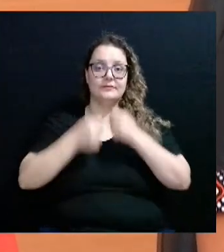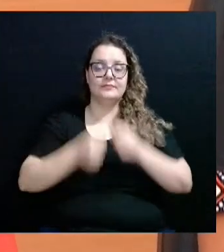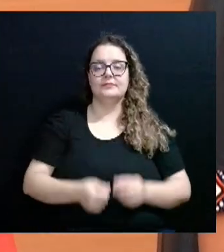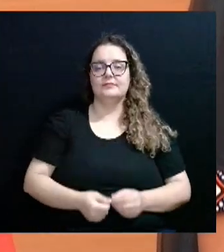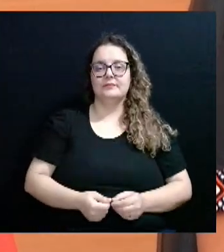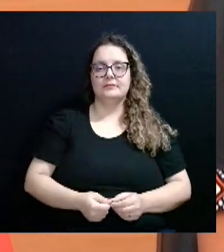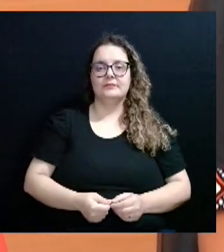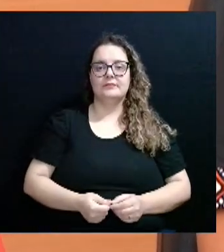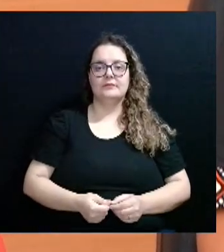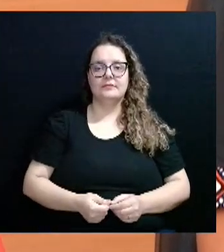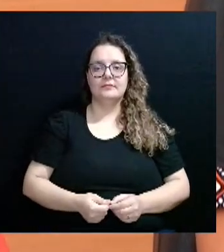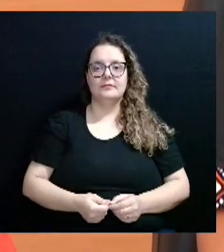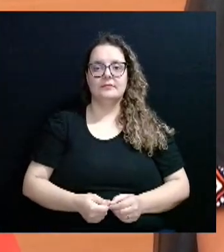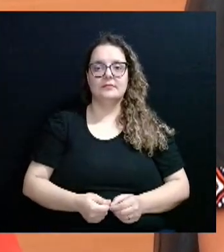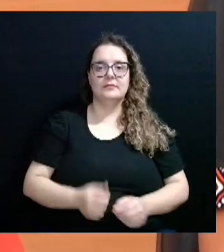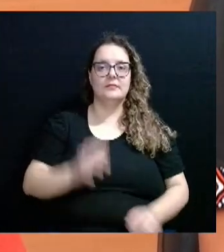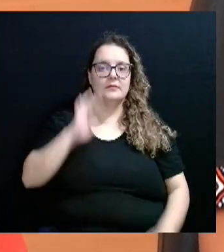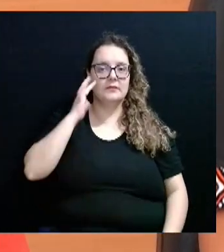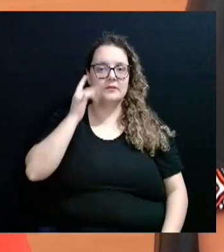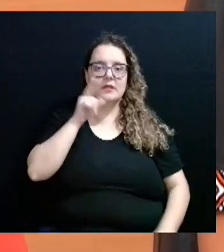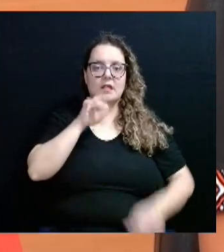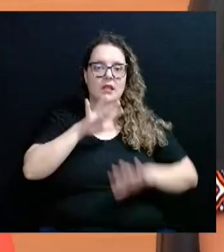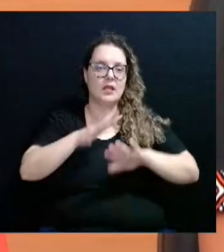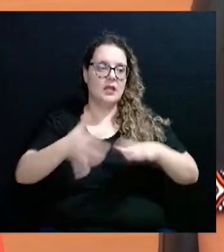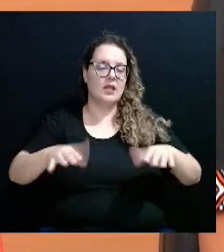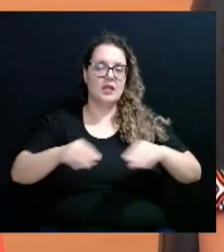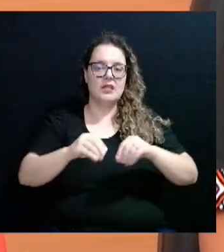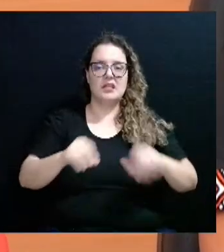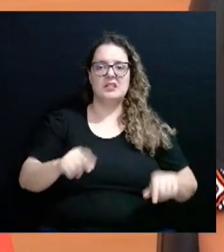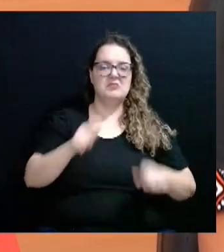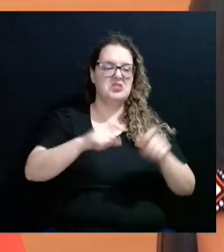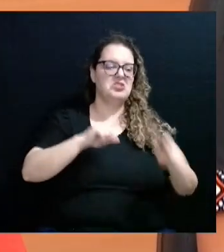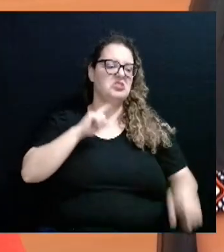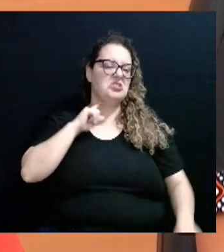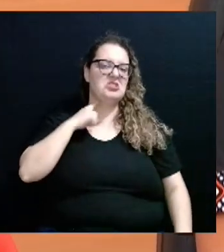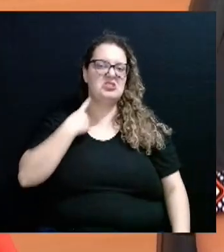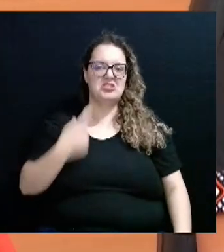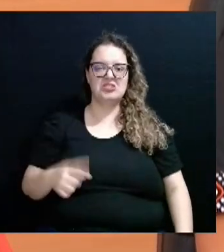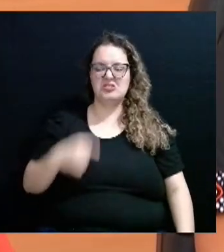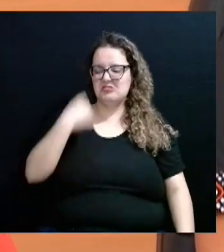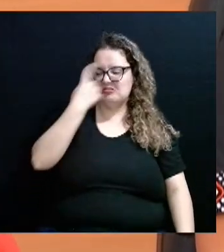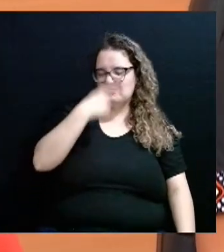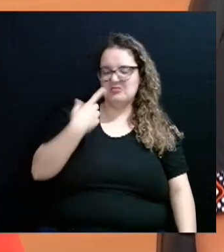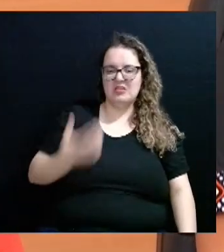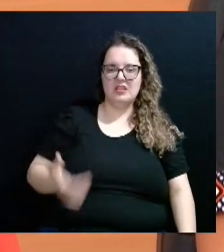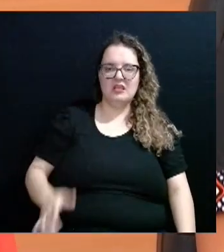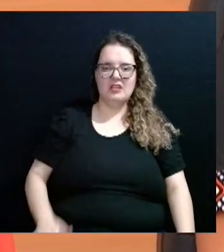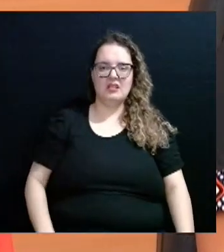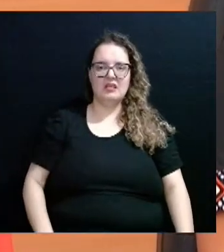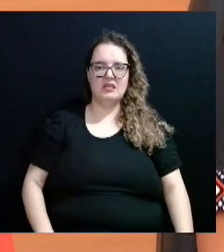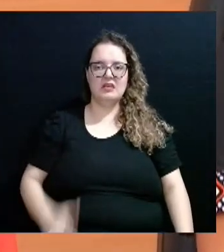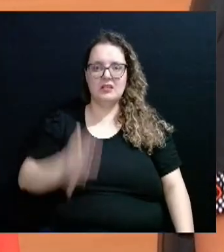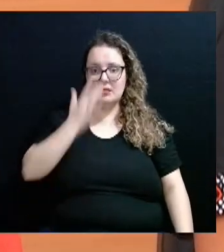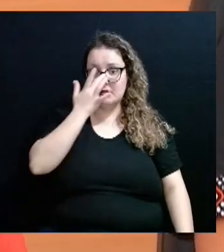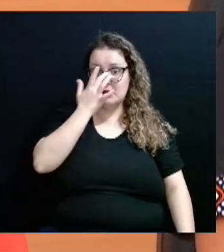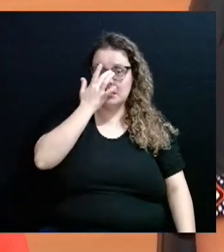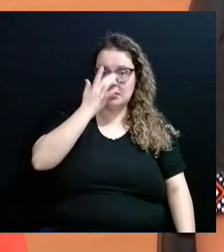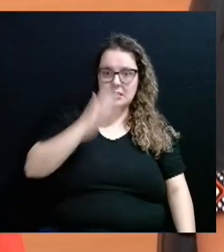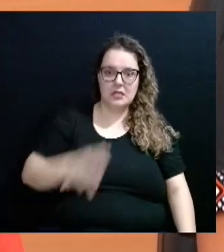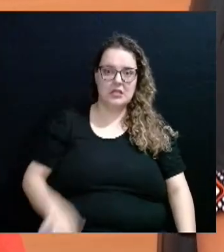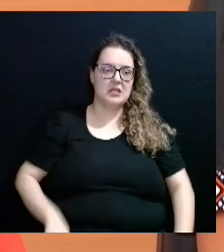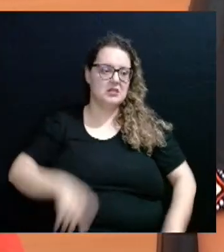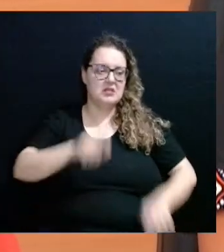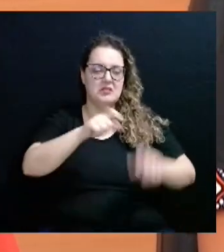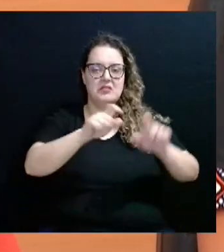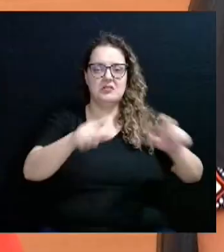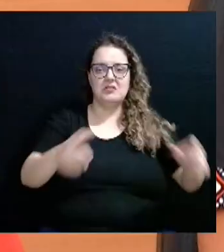gente na praia? Essa gente é suja, essa gente, olha a cara deles, essa gente tal, essa gente tinha que, eles chegam,